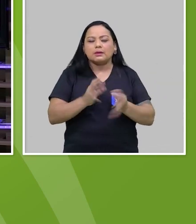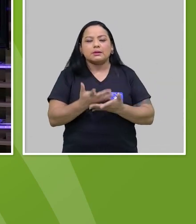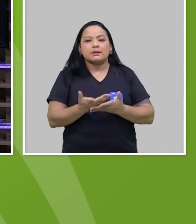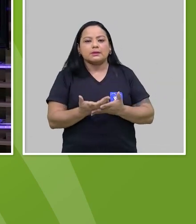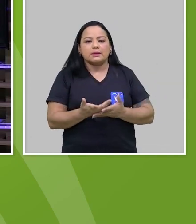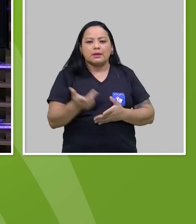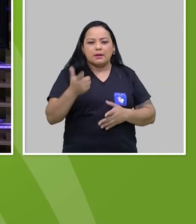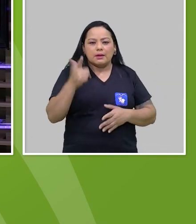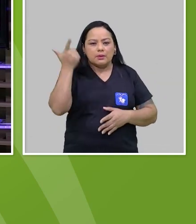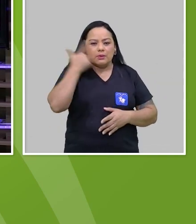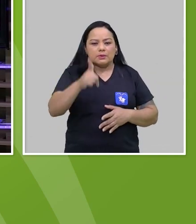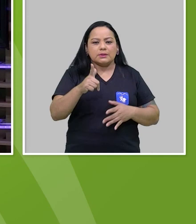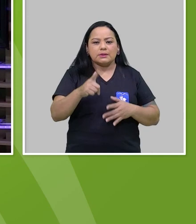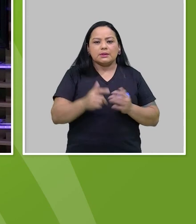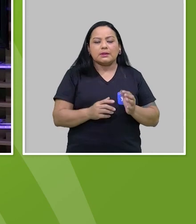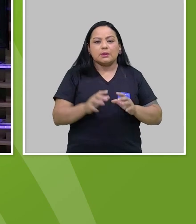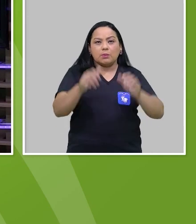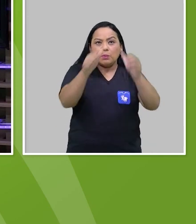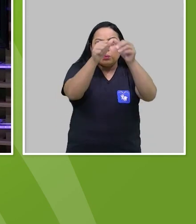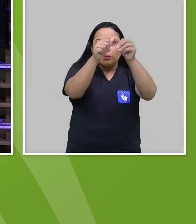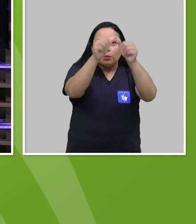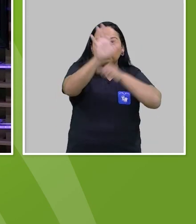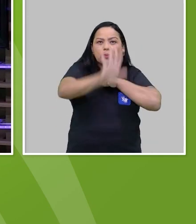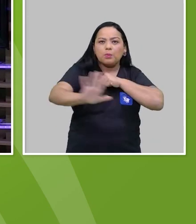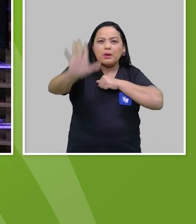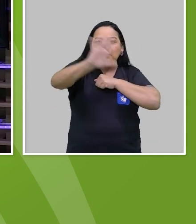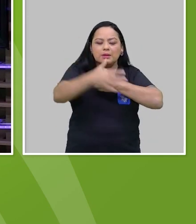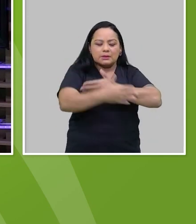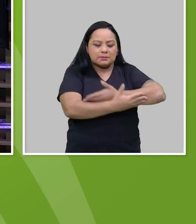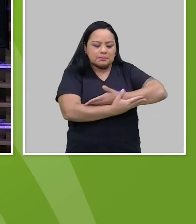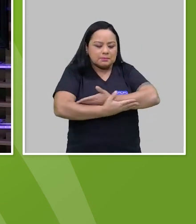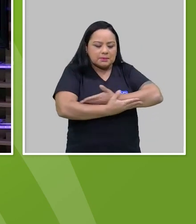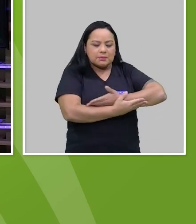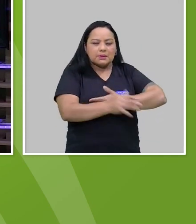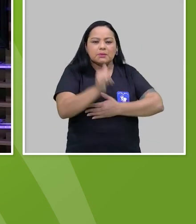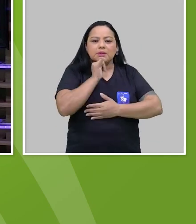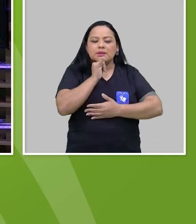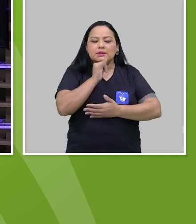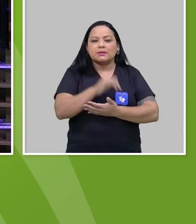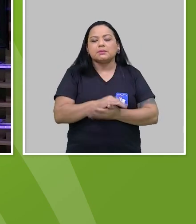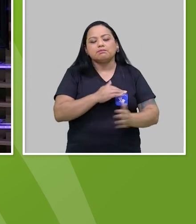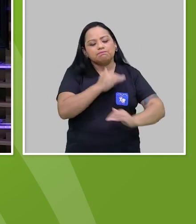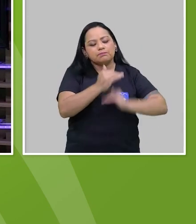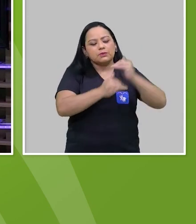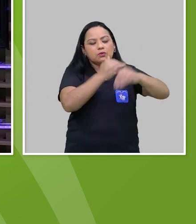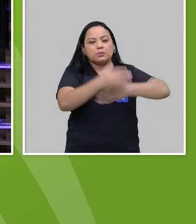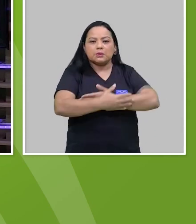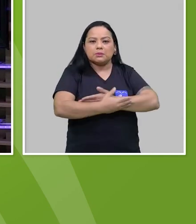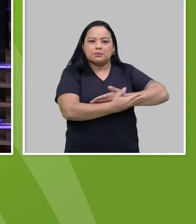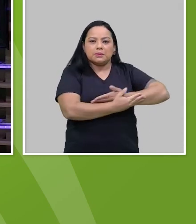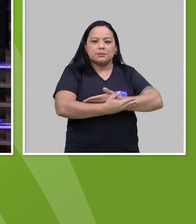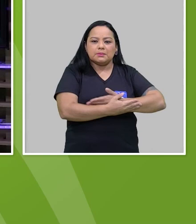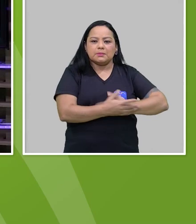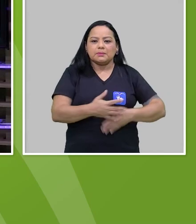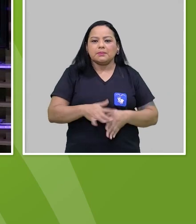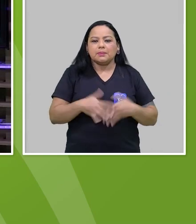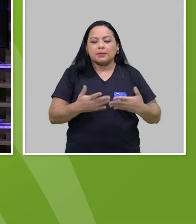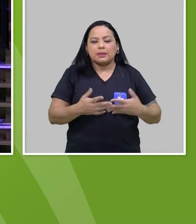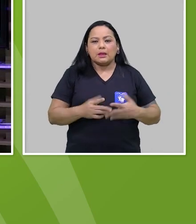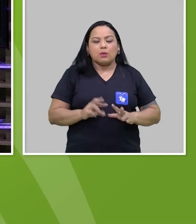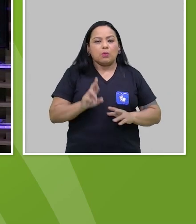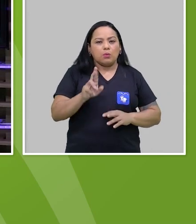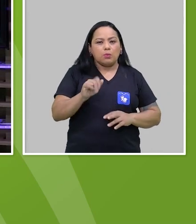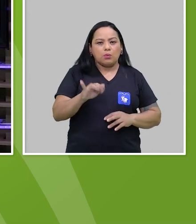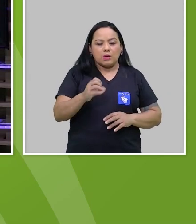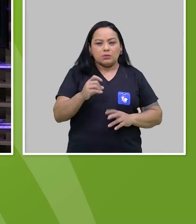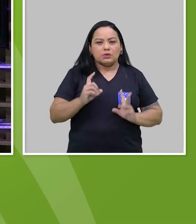consegue se formar uma imagem lá do bebê, por exemplo, do feto que está em desenvolvimento, ok? O raio-x não,